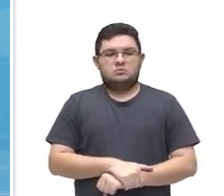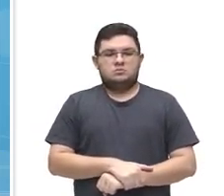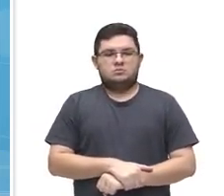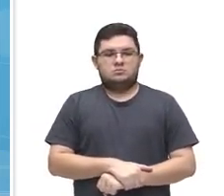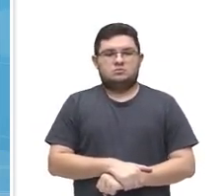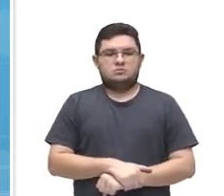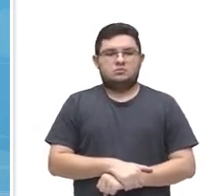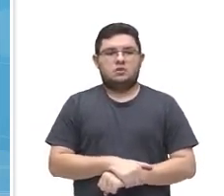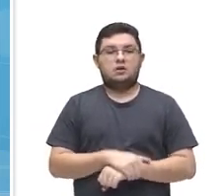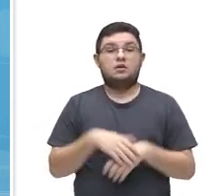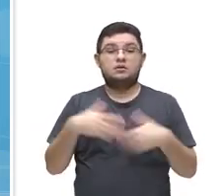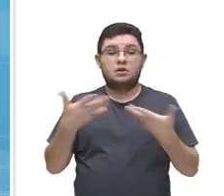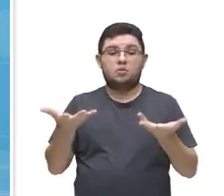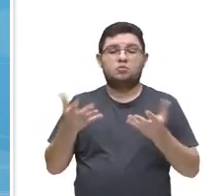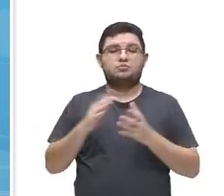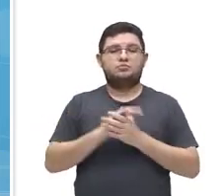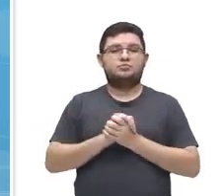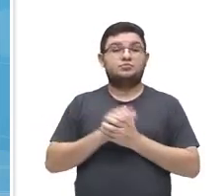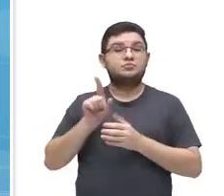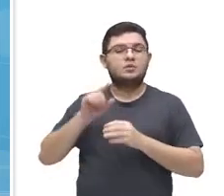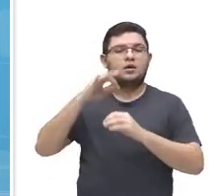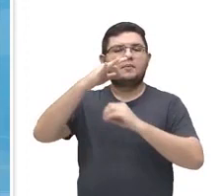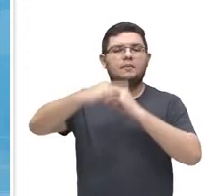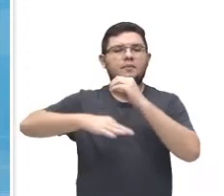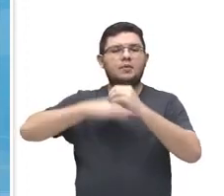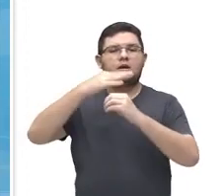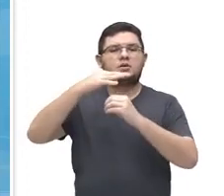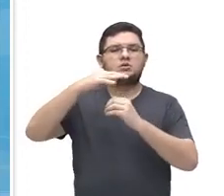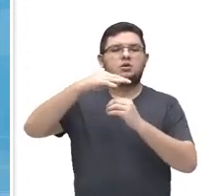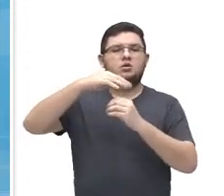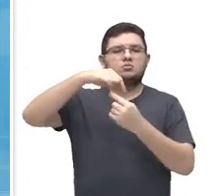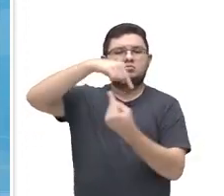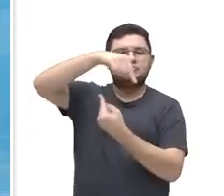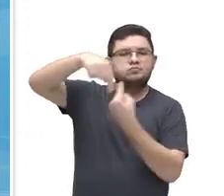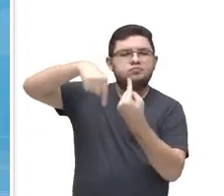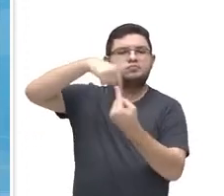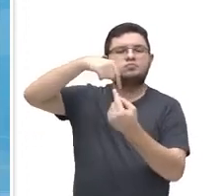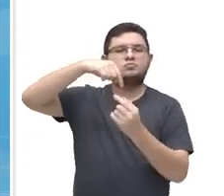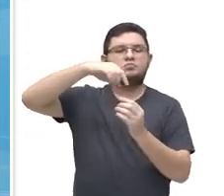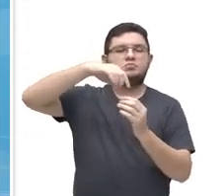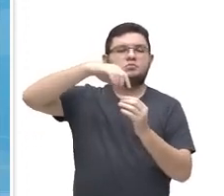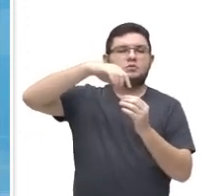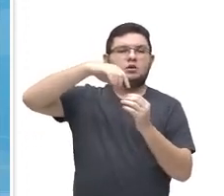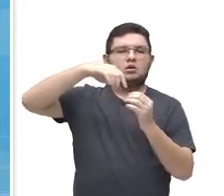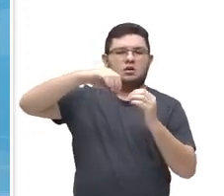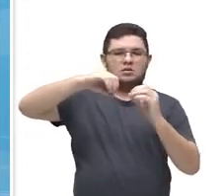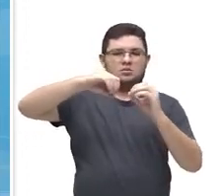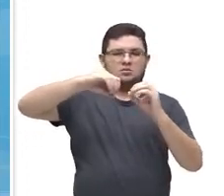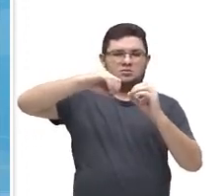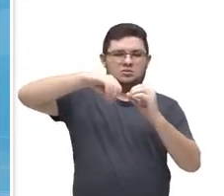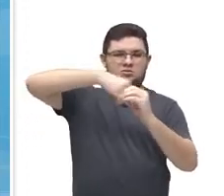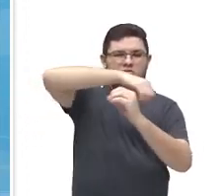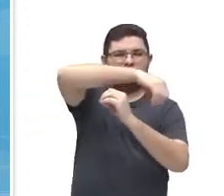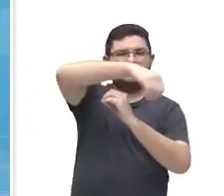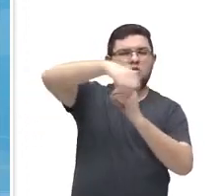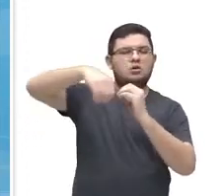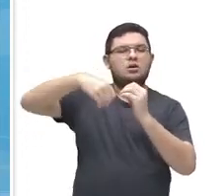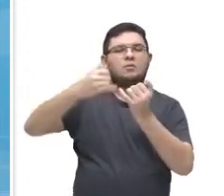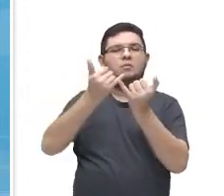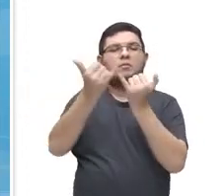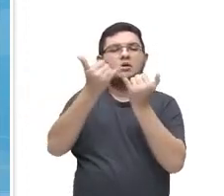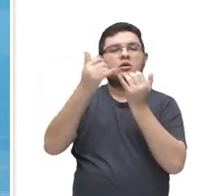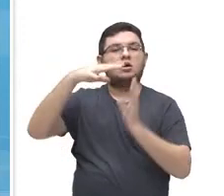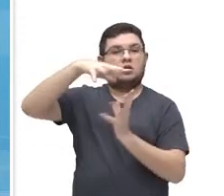Então, a rotação e os ciclos sazonais de Marte são como os da Terra. Aqui eu tenho, eu estou falando